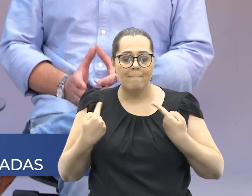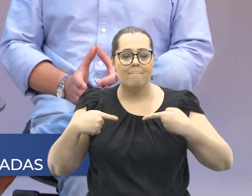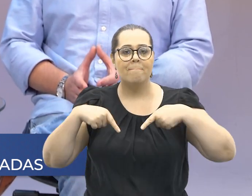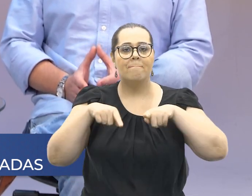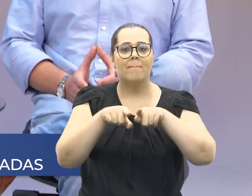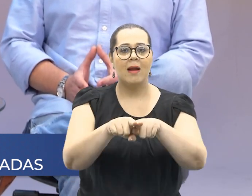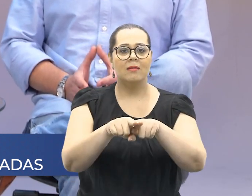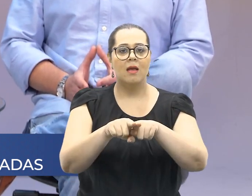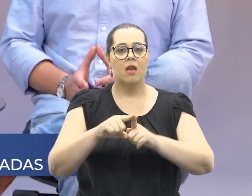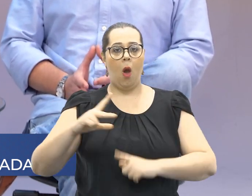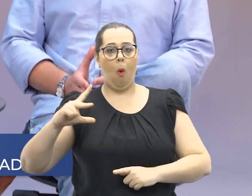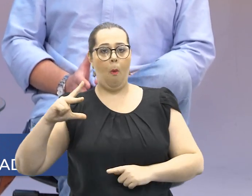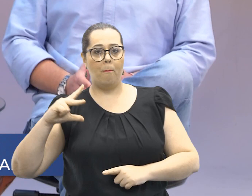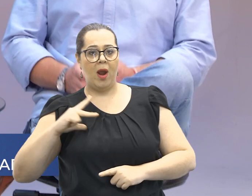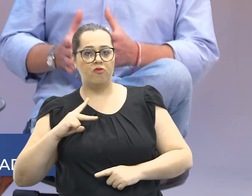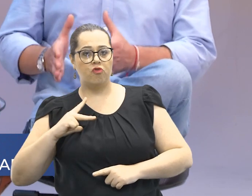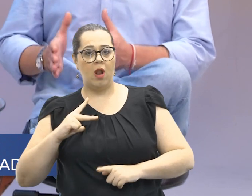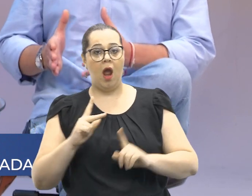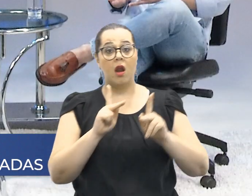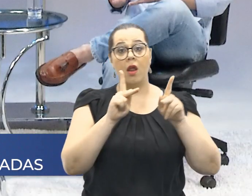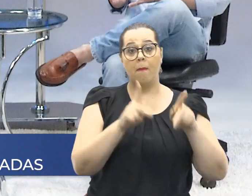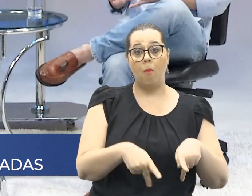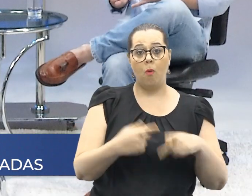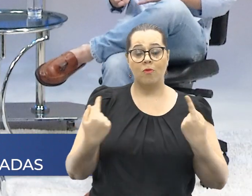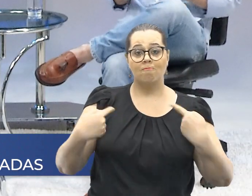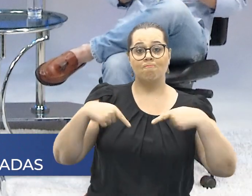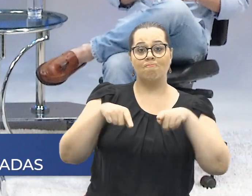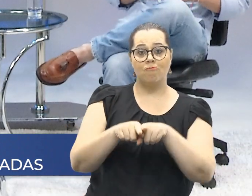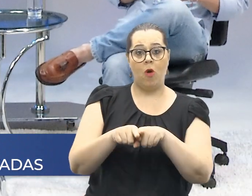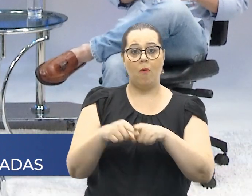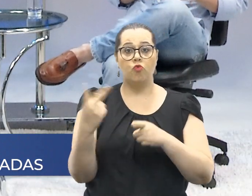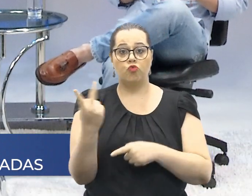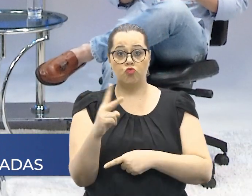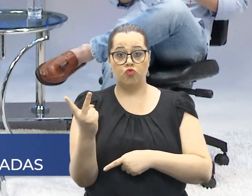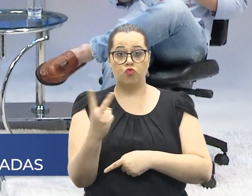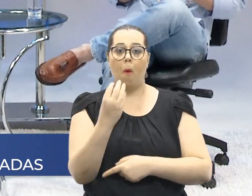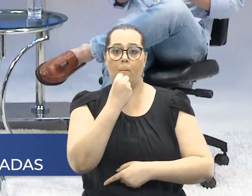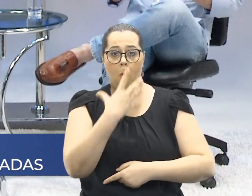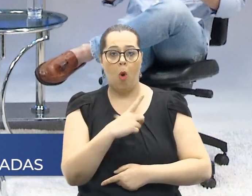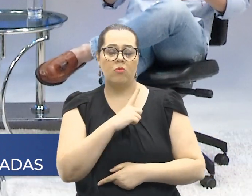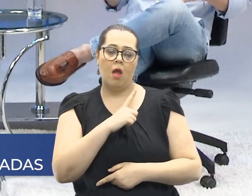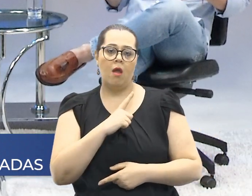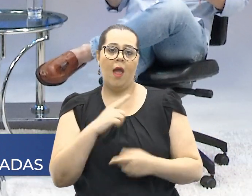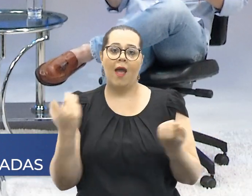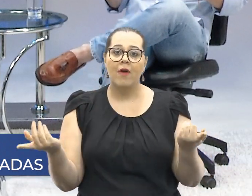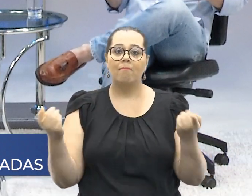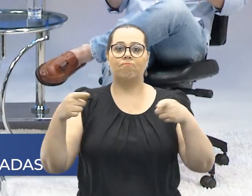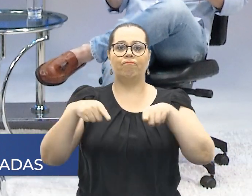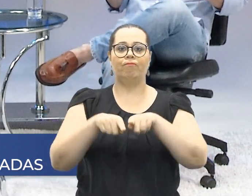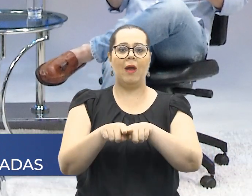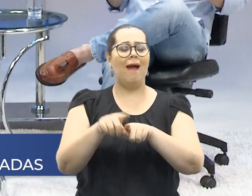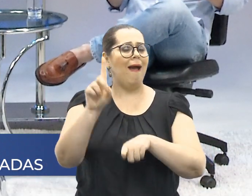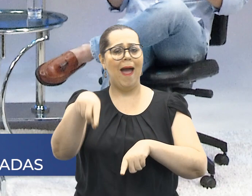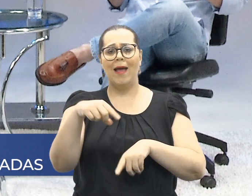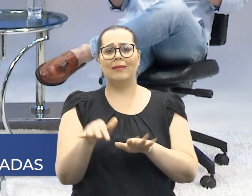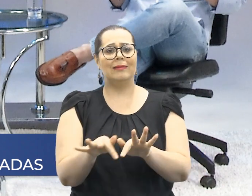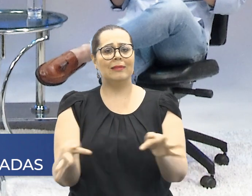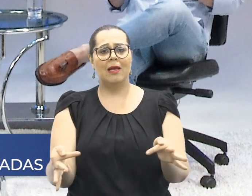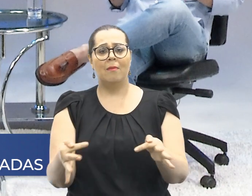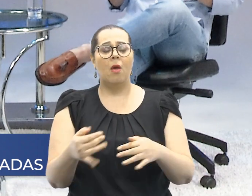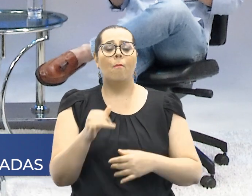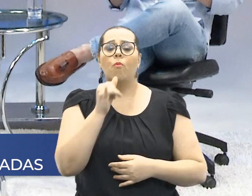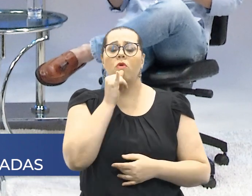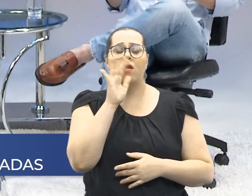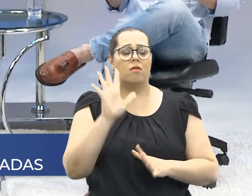públicos-privadas, é pegar o que o público tem de bom e o que o privado tem de bom. E é muito simples de entender, Dai. É pegar